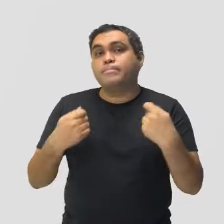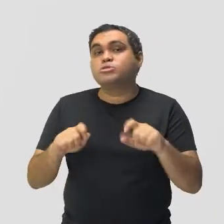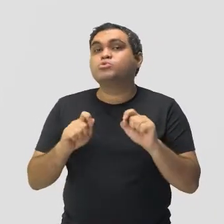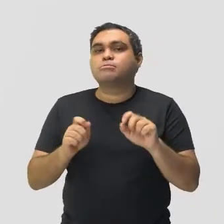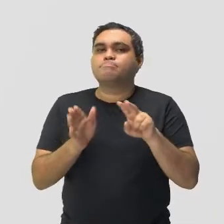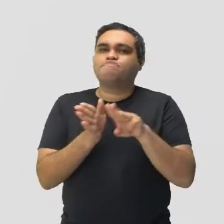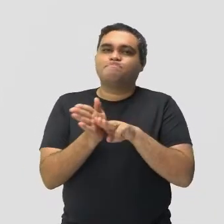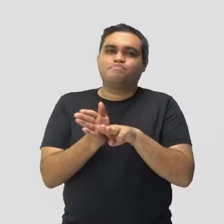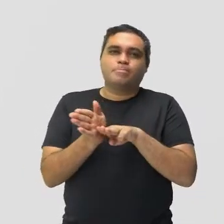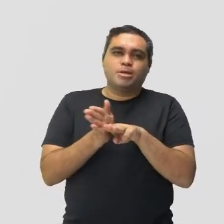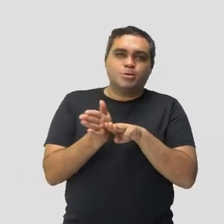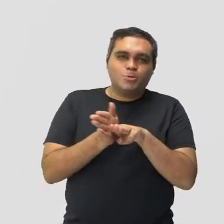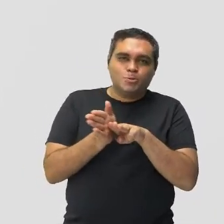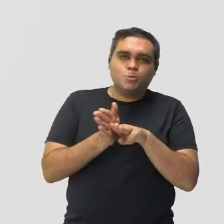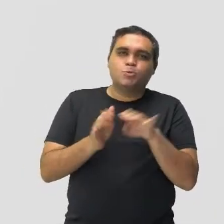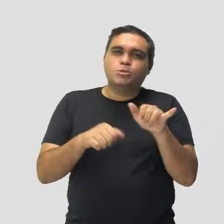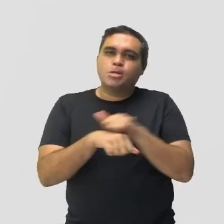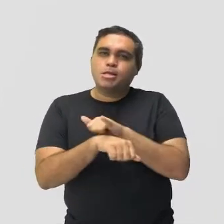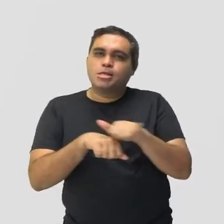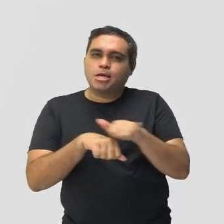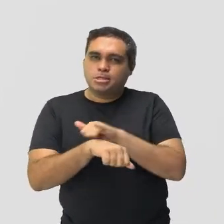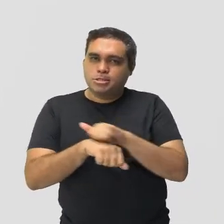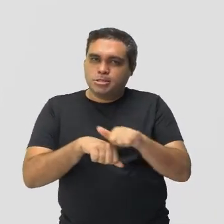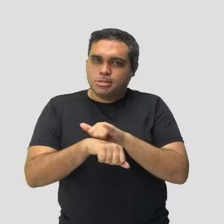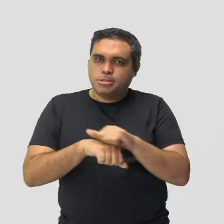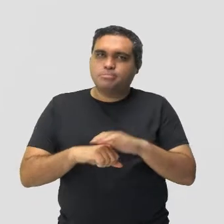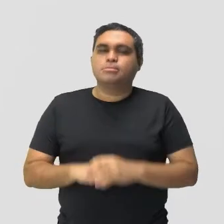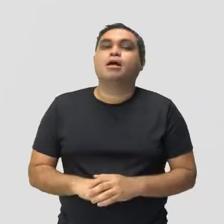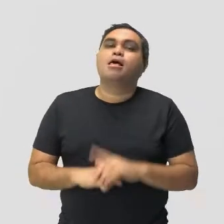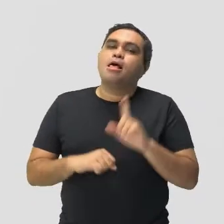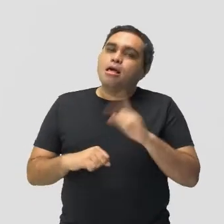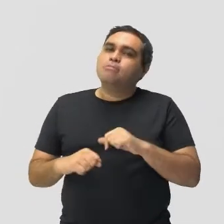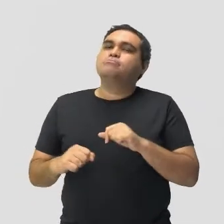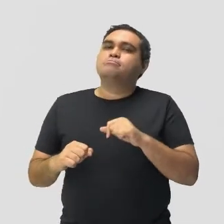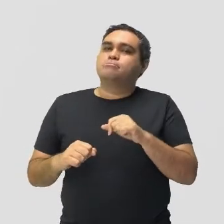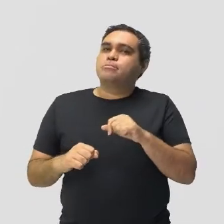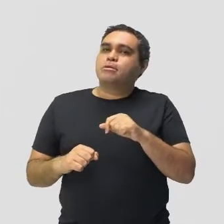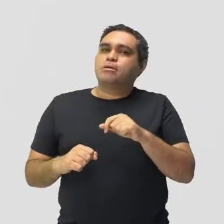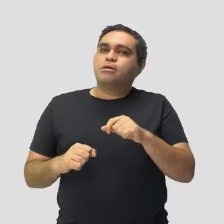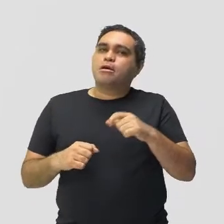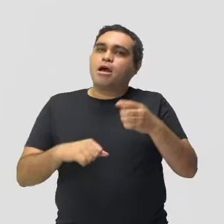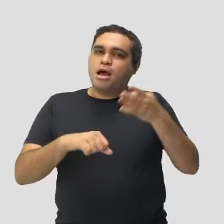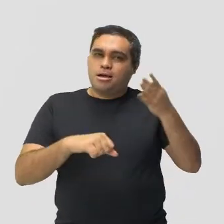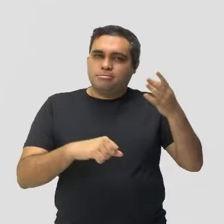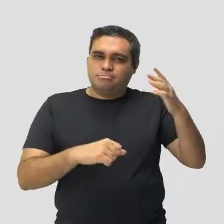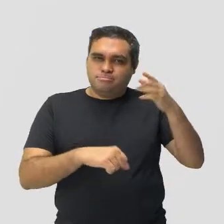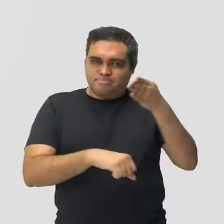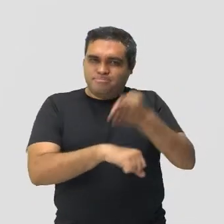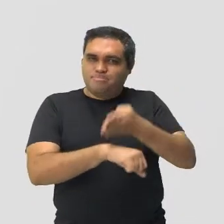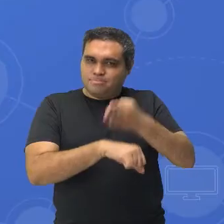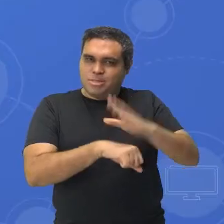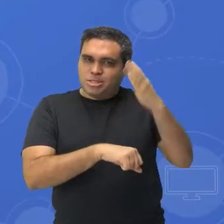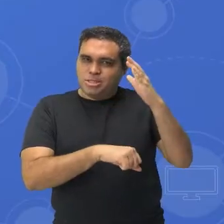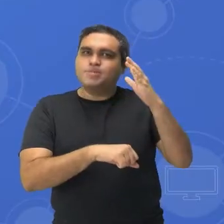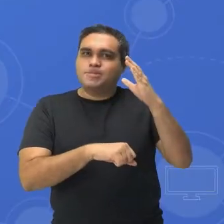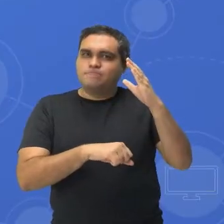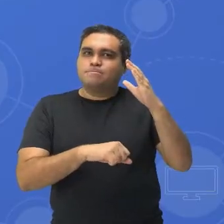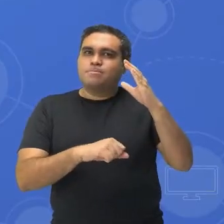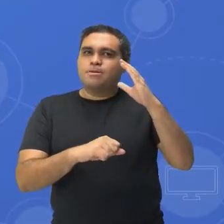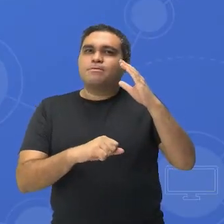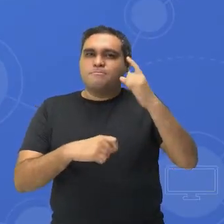método, E foi esse método, foi esses critérios, então, que a Revolução Científica